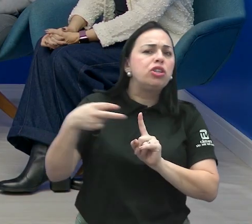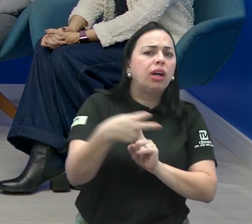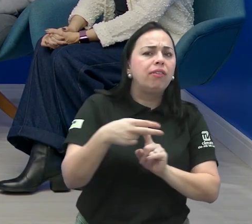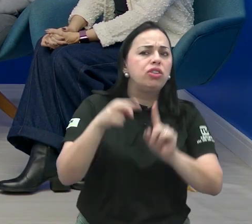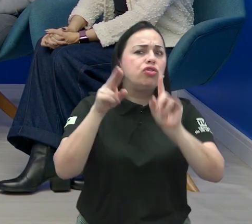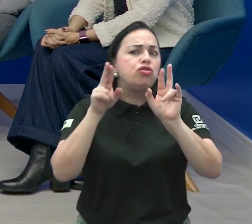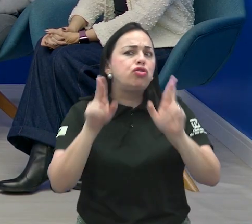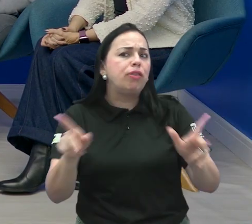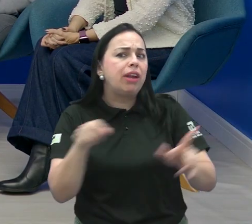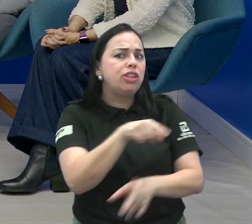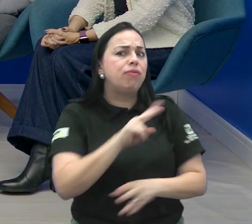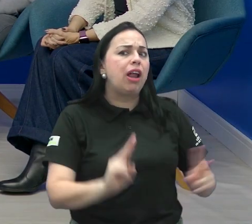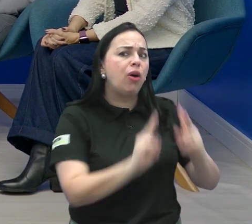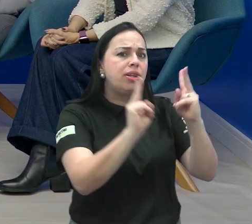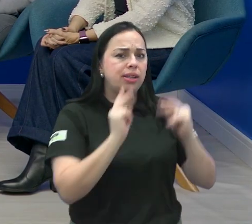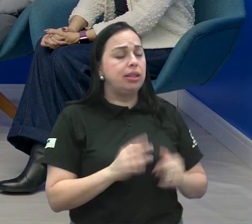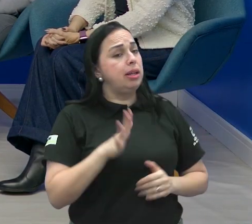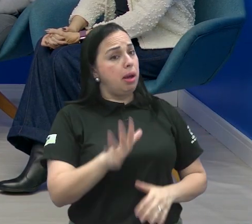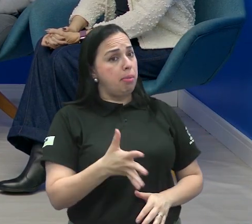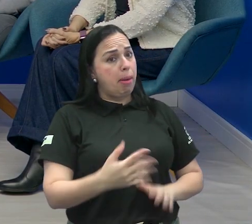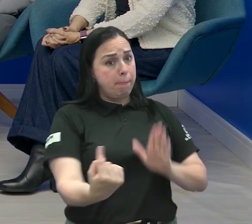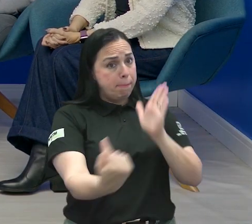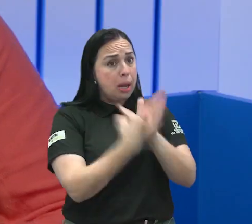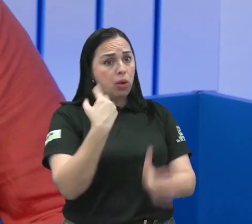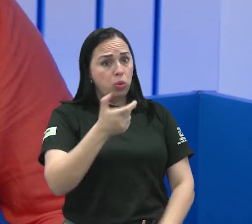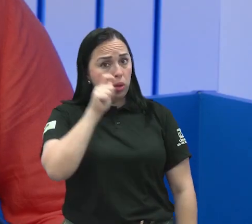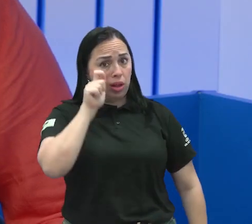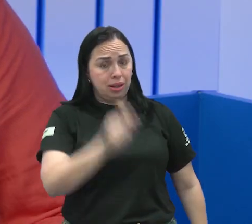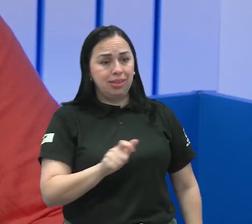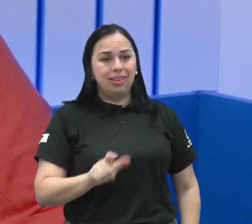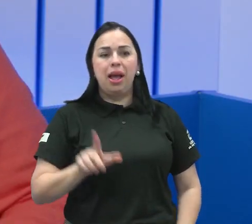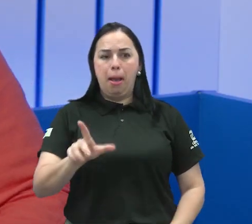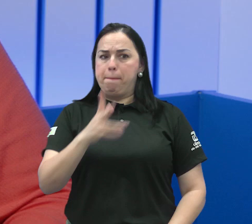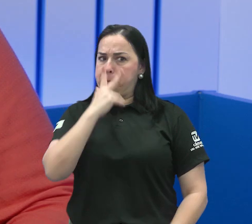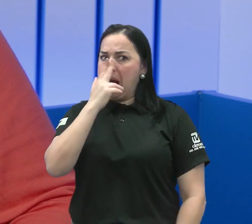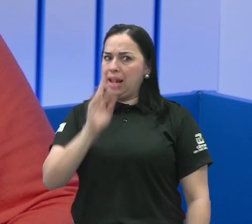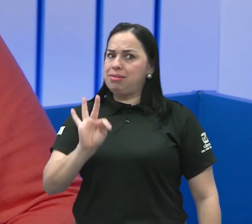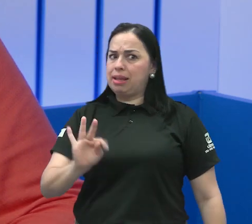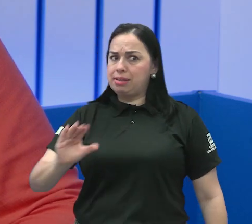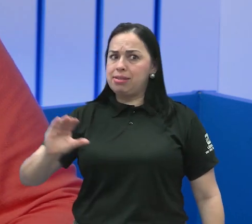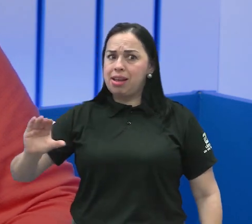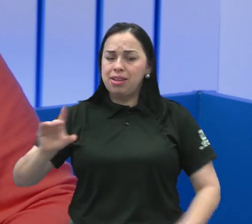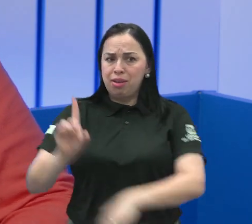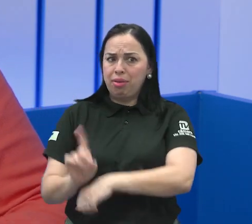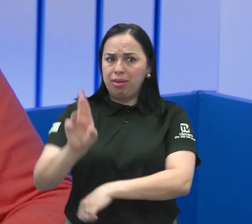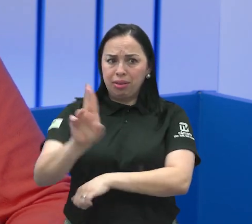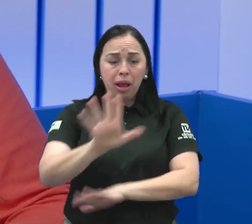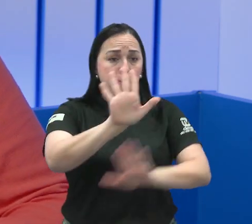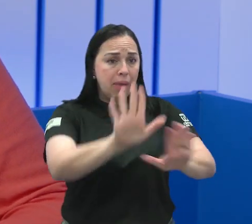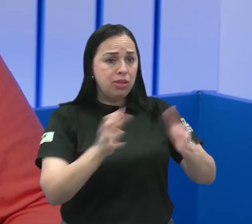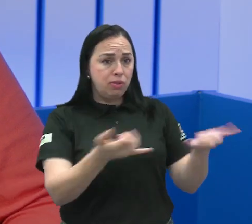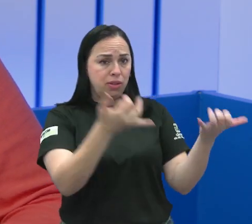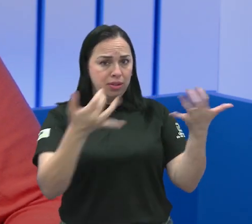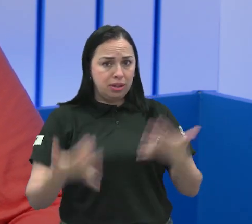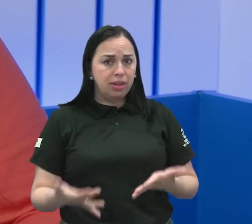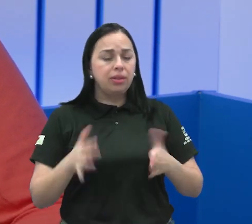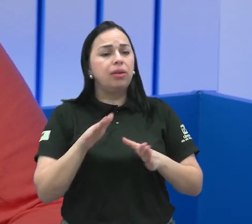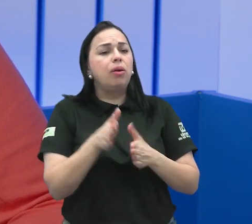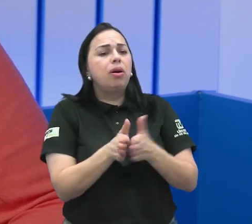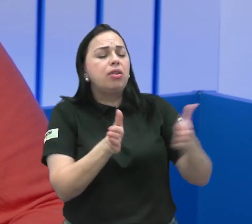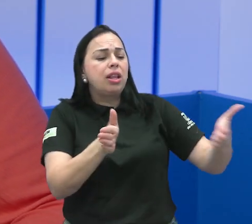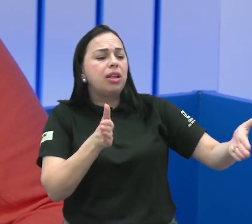decolonial? Uau, uma pergunta bem interessante de tese de doutorado, né? Mas eu digo para vocês